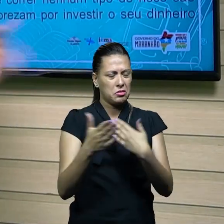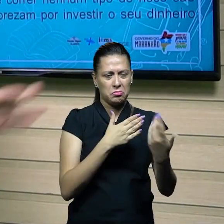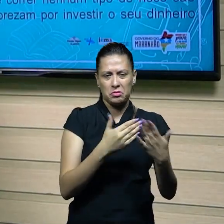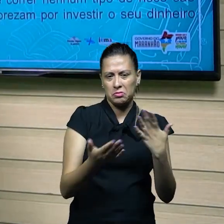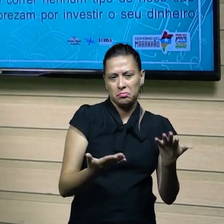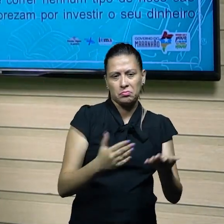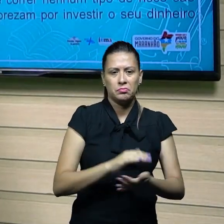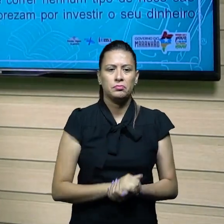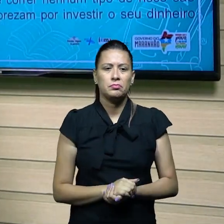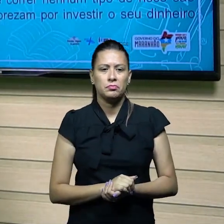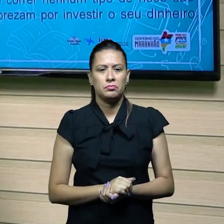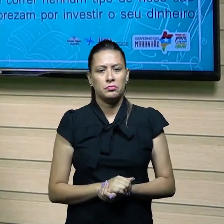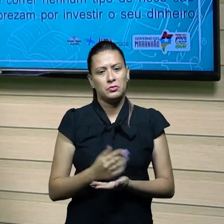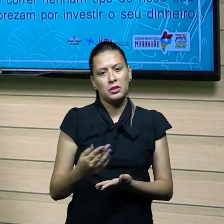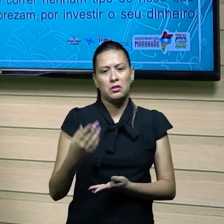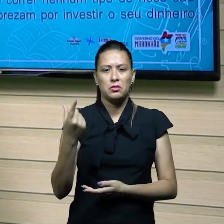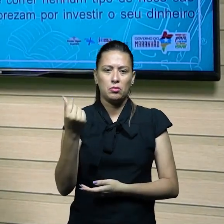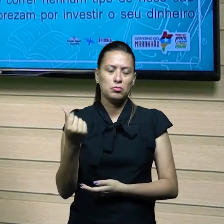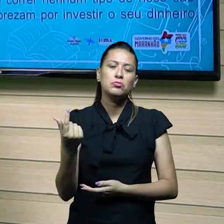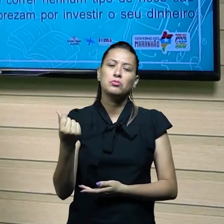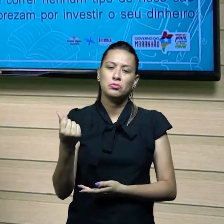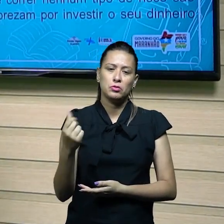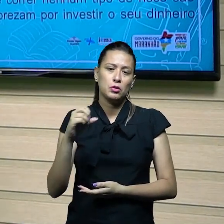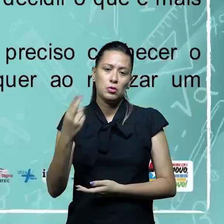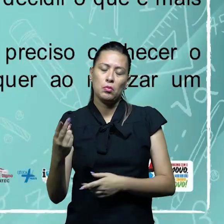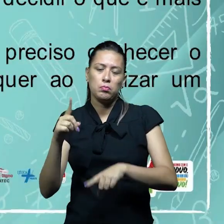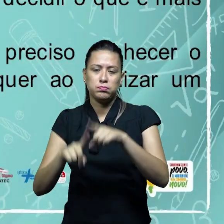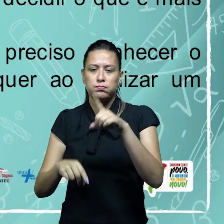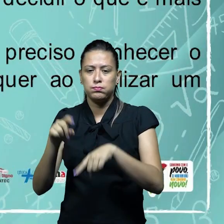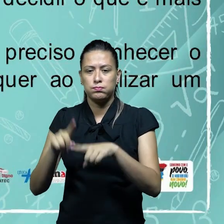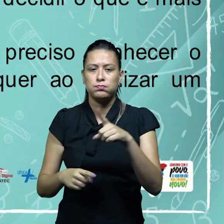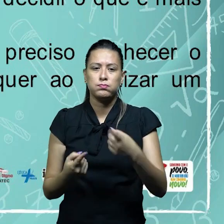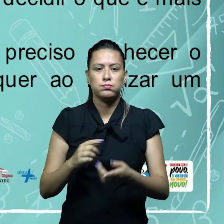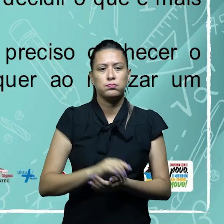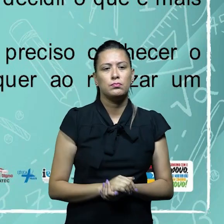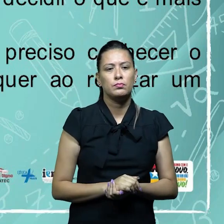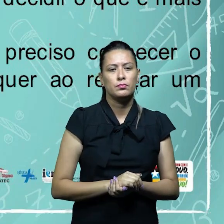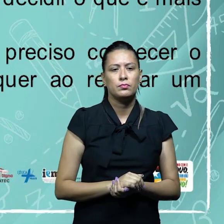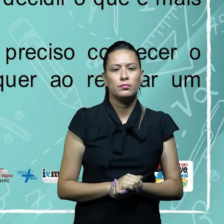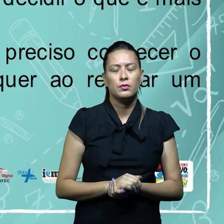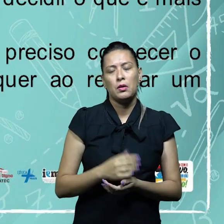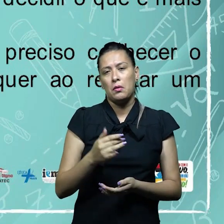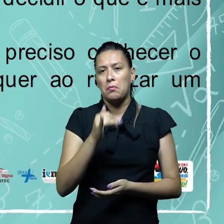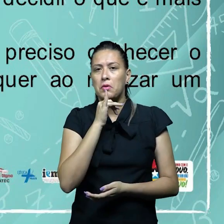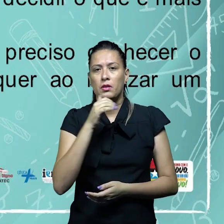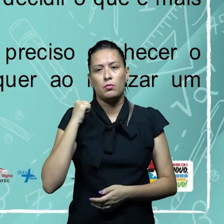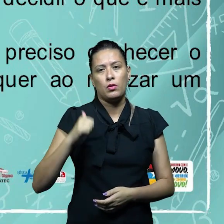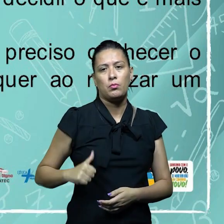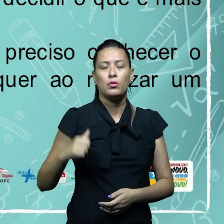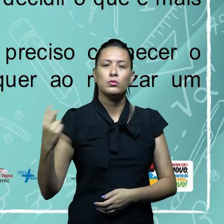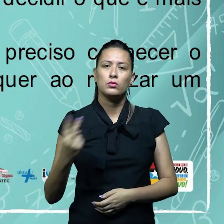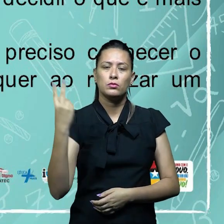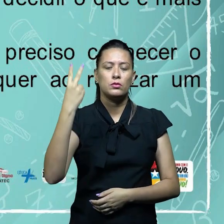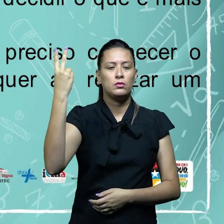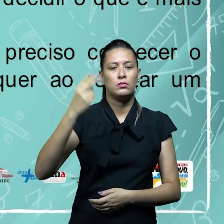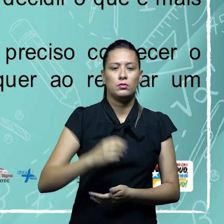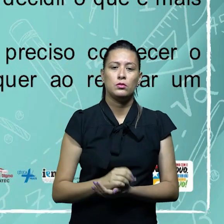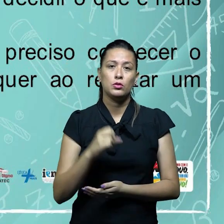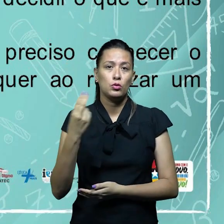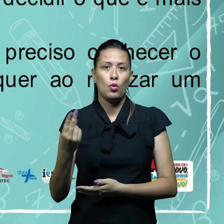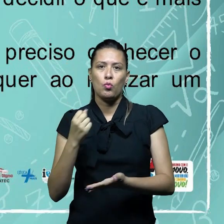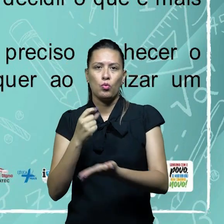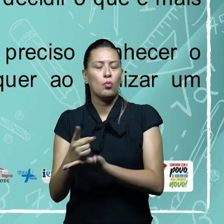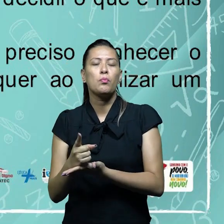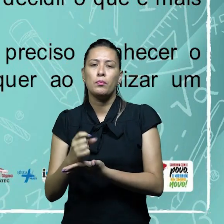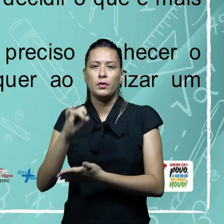valores, fiz essa aplicação financeira, ou adquirir um imóvel, adquirir um bem, tá? Então, independente de onde eu faça esse investimento, precisa levar em consideração o que o